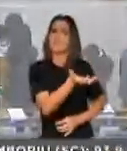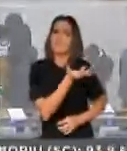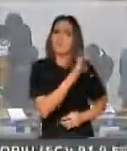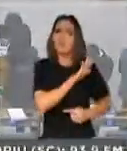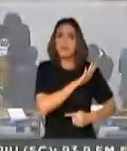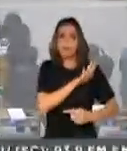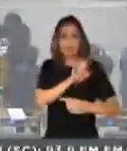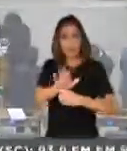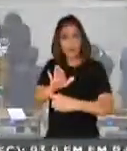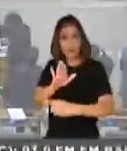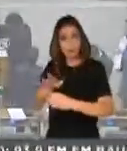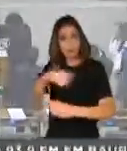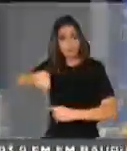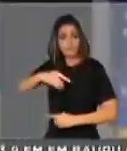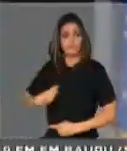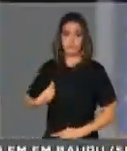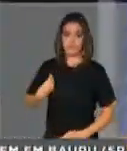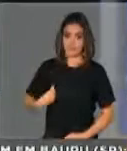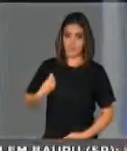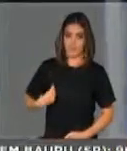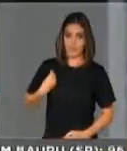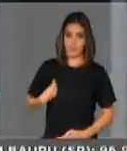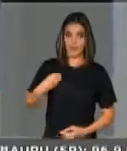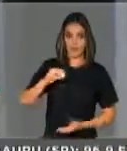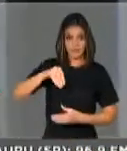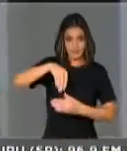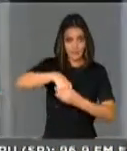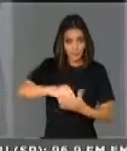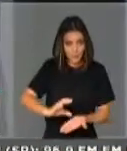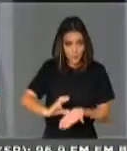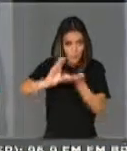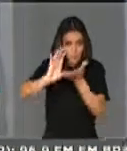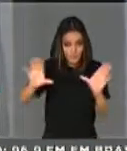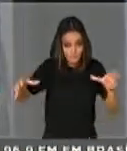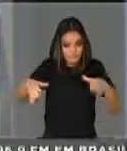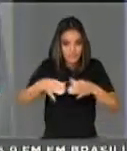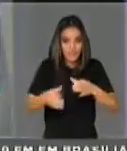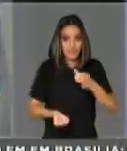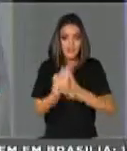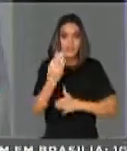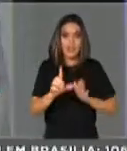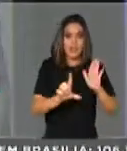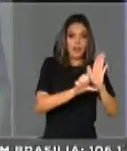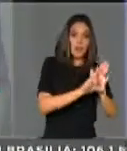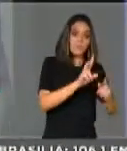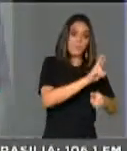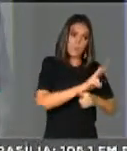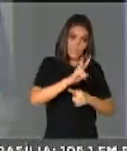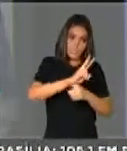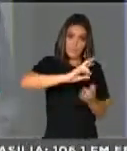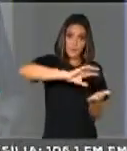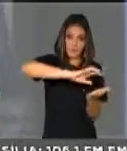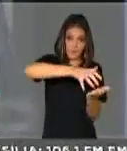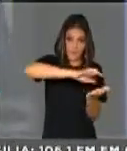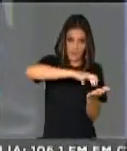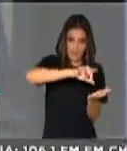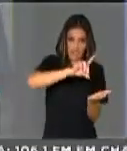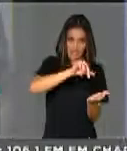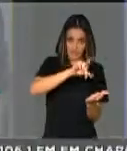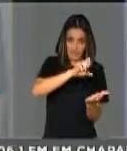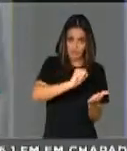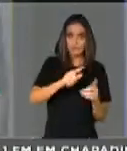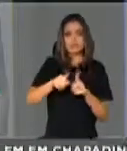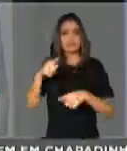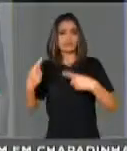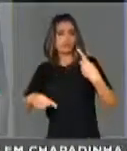colaborar e em participar dentro do conselho que está sendo formado, junto com a lei de proteção de dados, nos